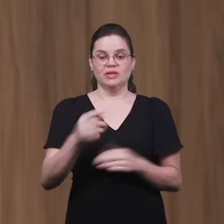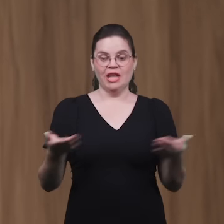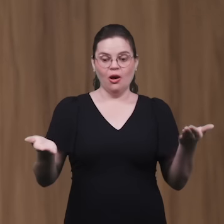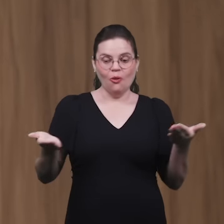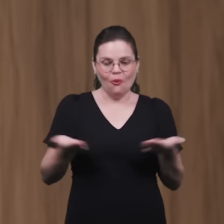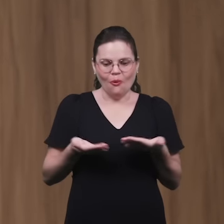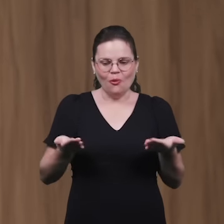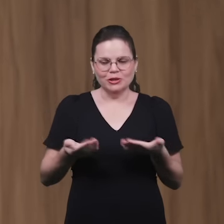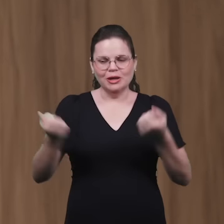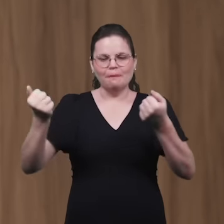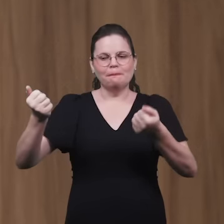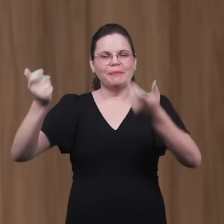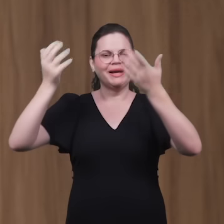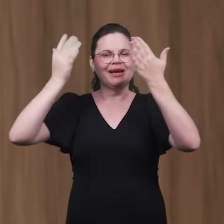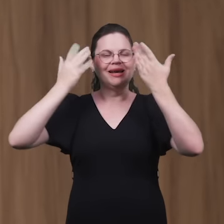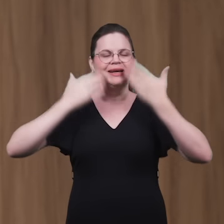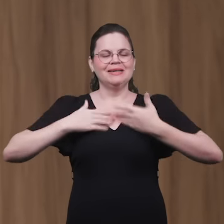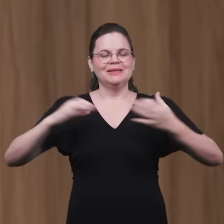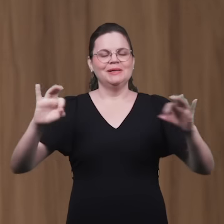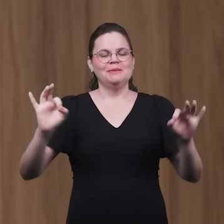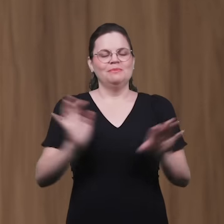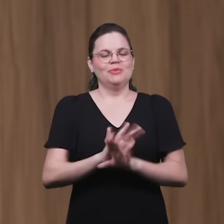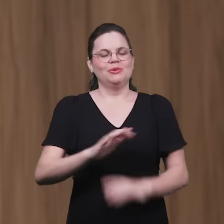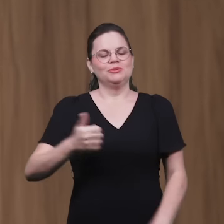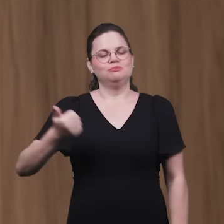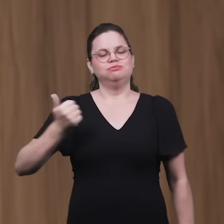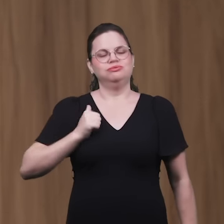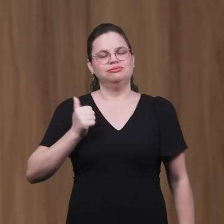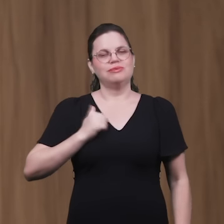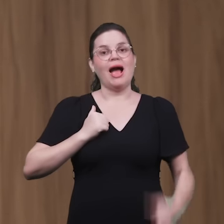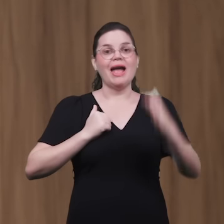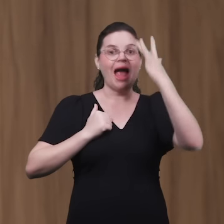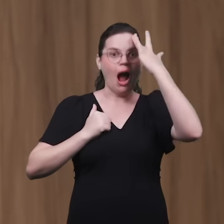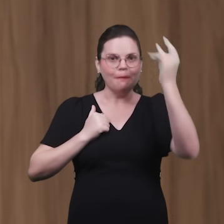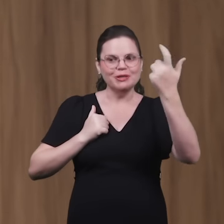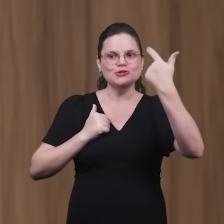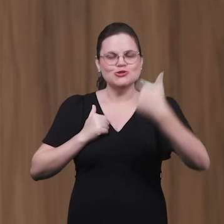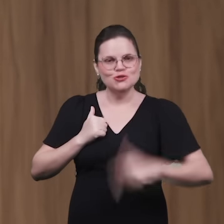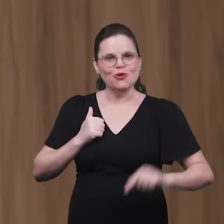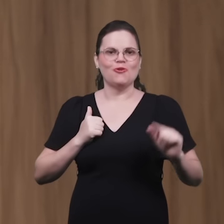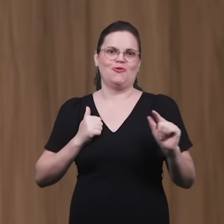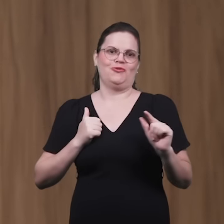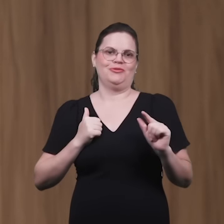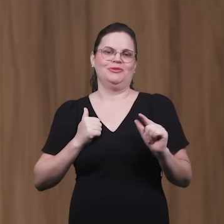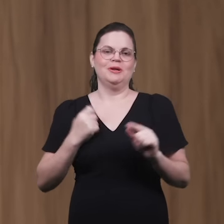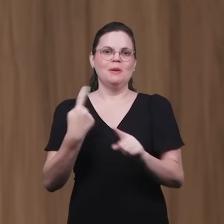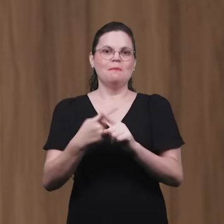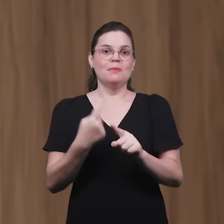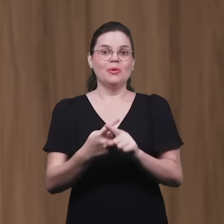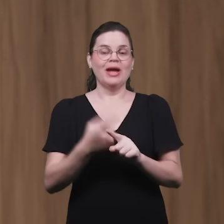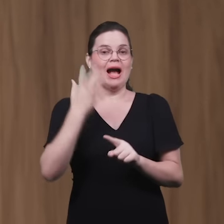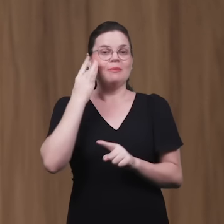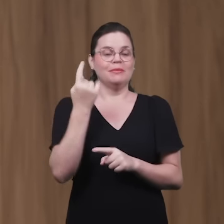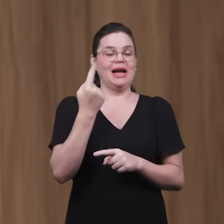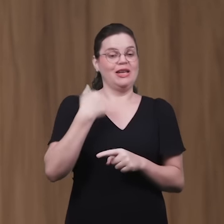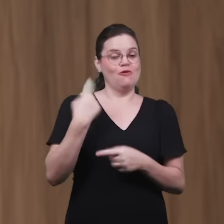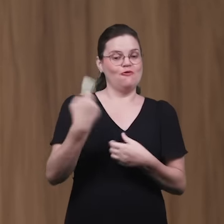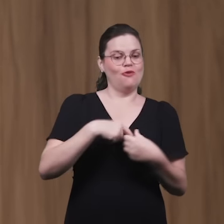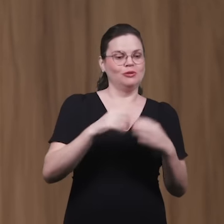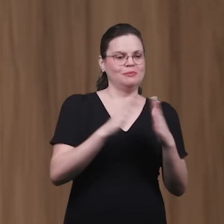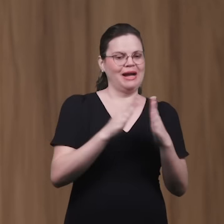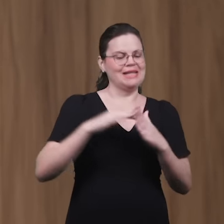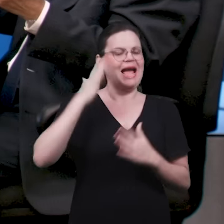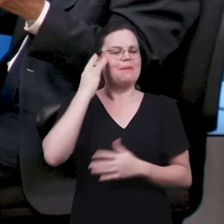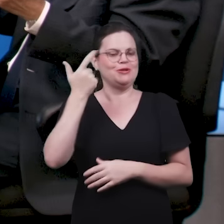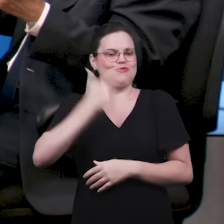hoje já para satisfazer plenamente e voltar para casa com o desejo da porção de amanhã. De voltar amanhã.